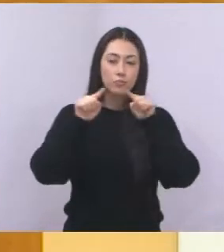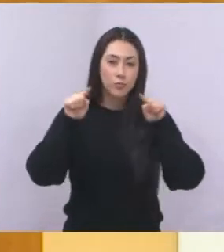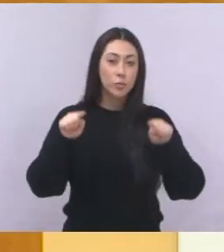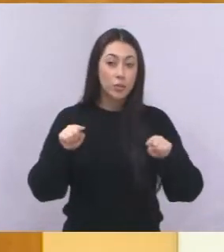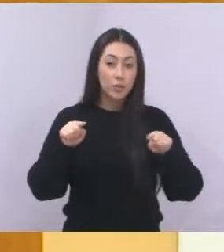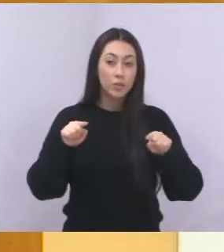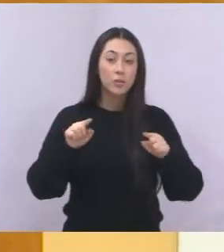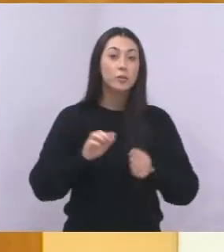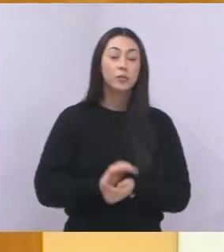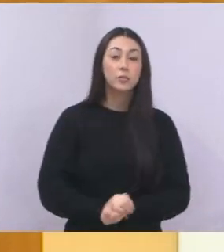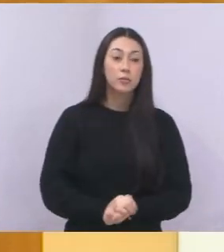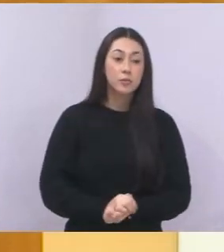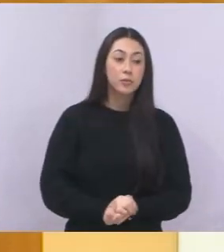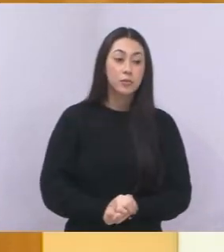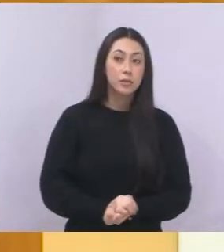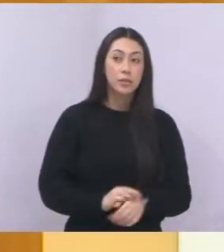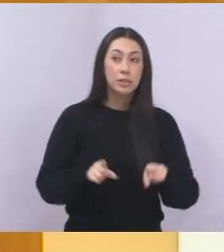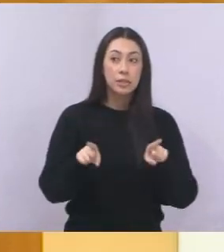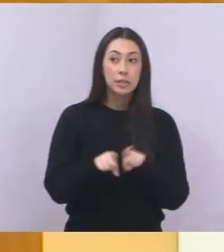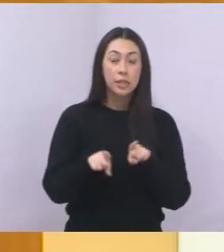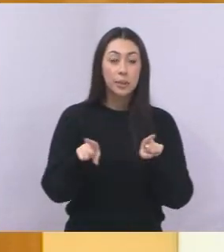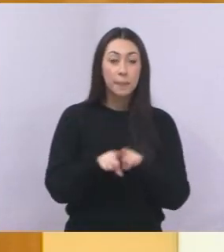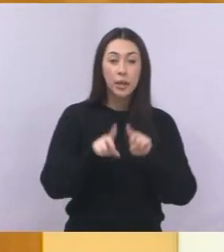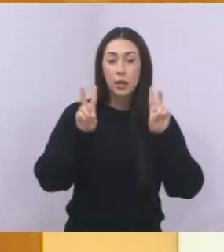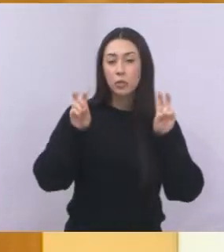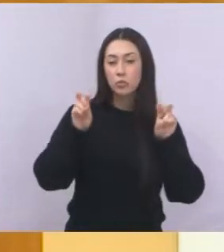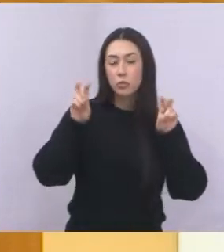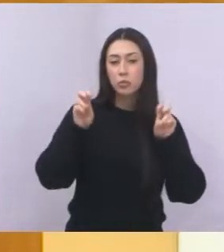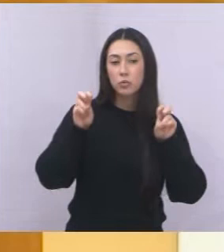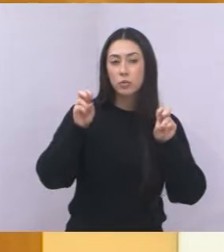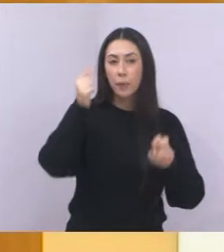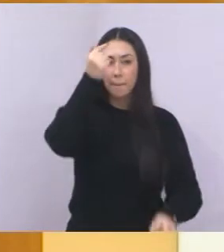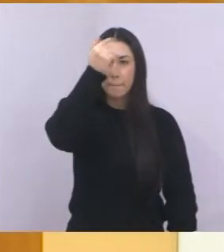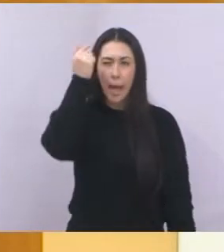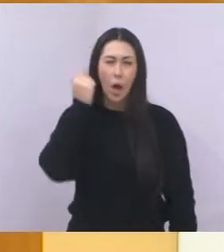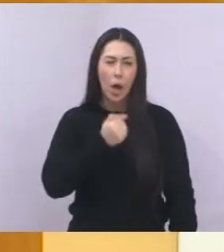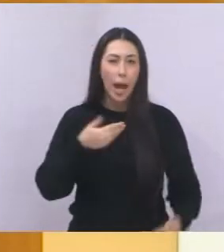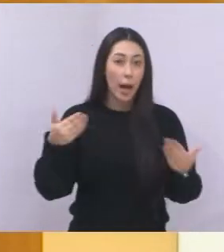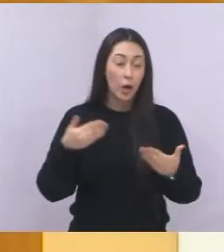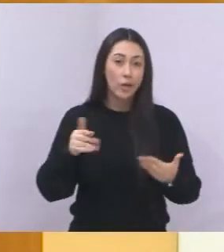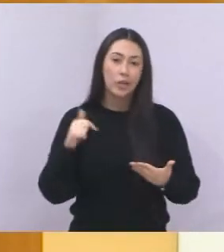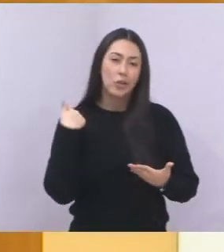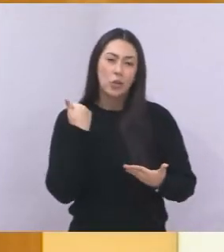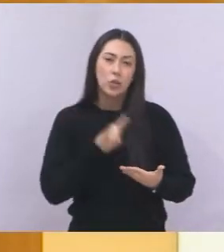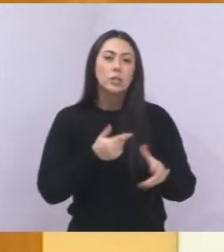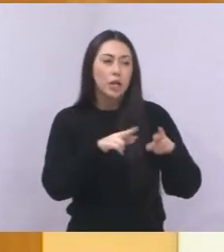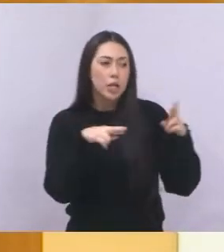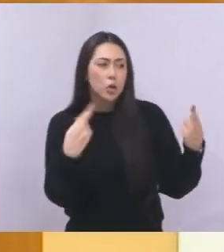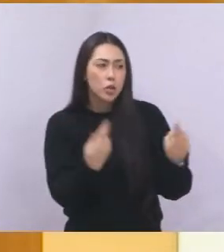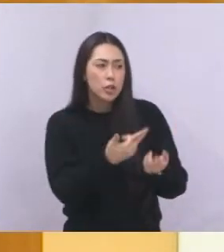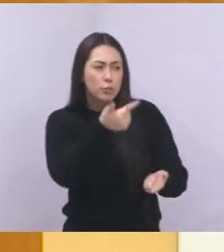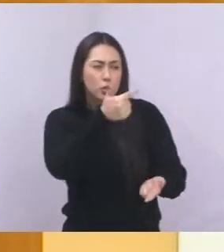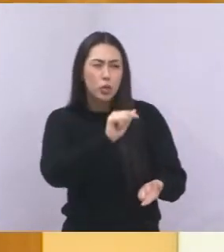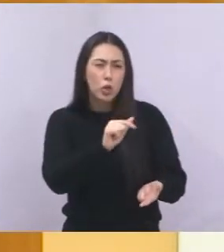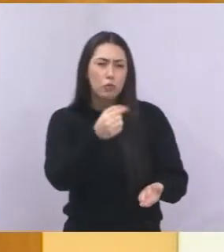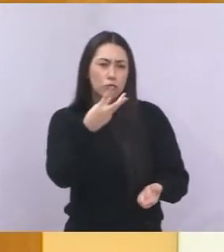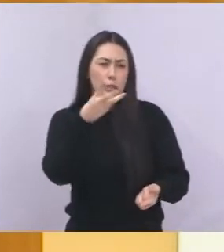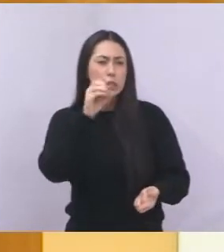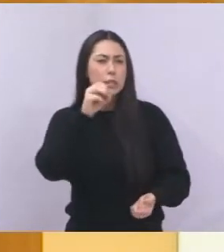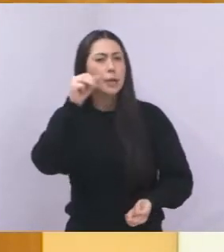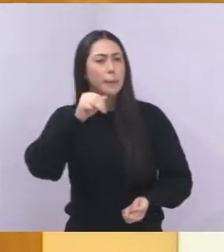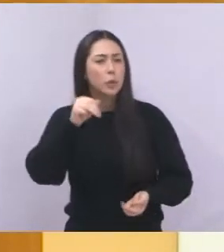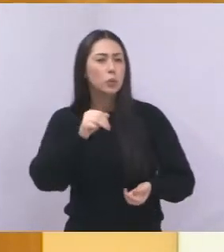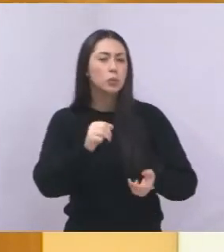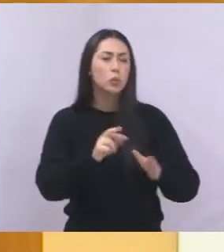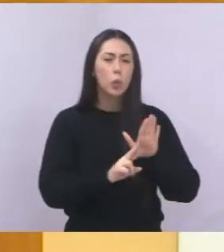E agora, a questão de meia hora, nós tivemos reunidos novamente, né, com representante do sindicato do